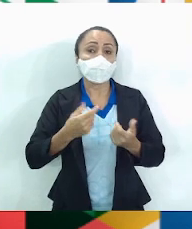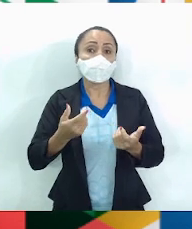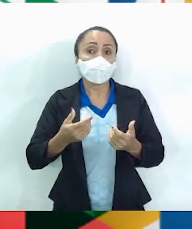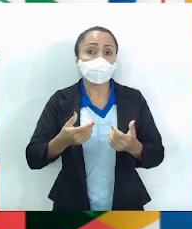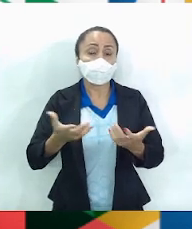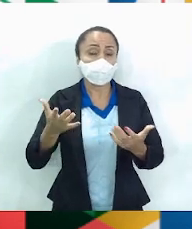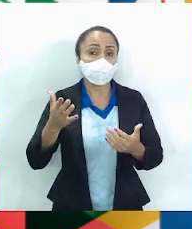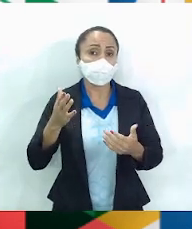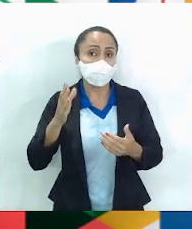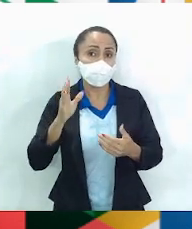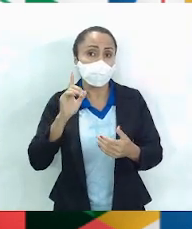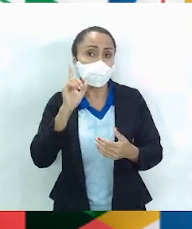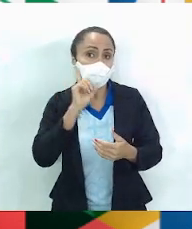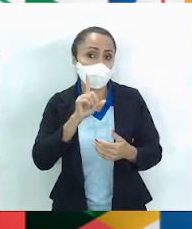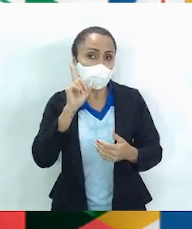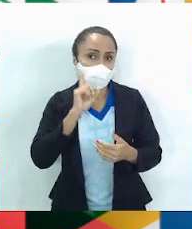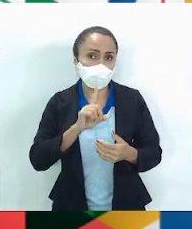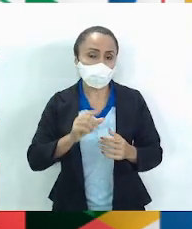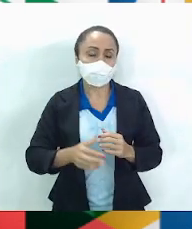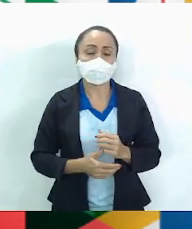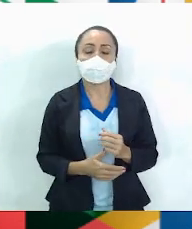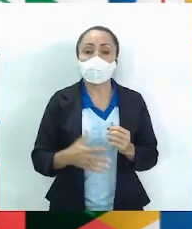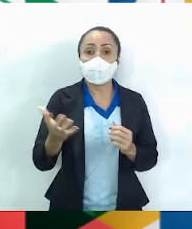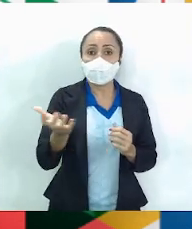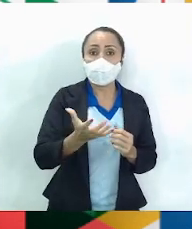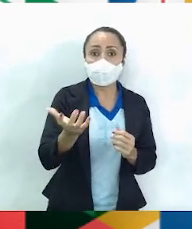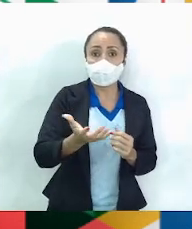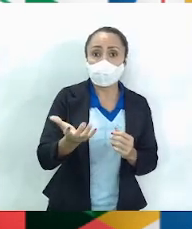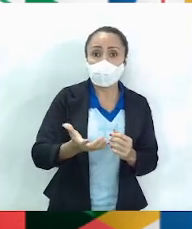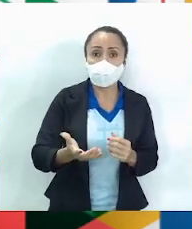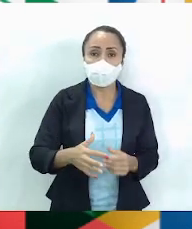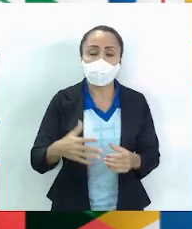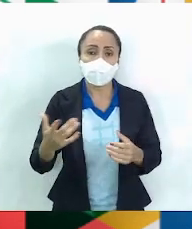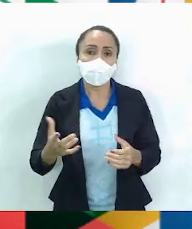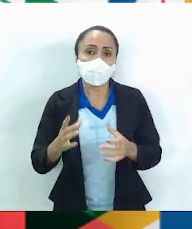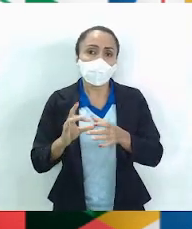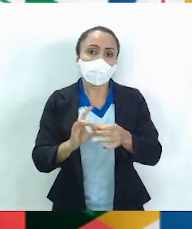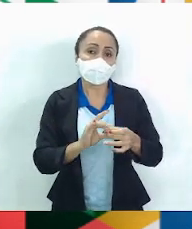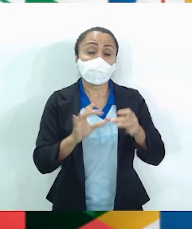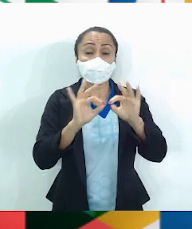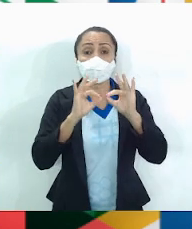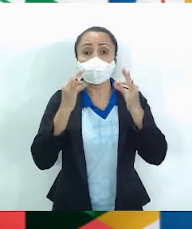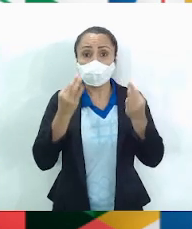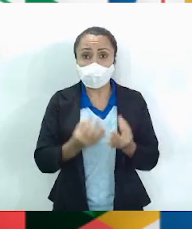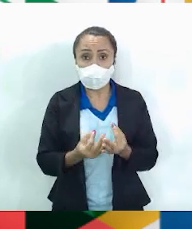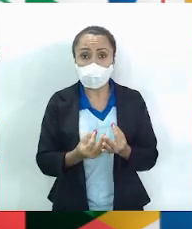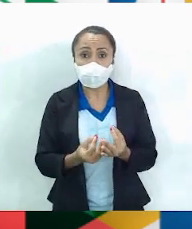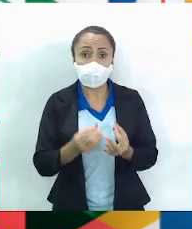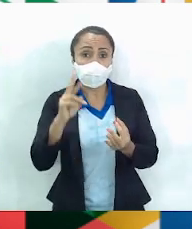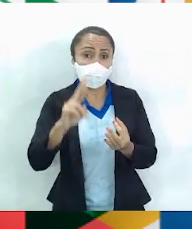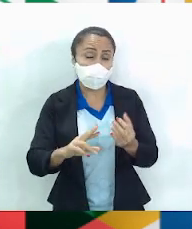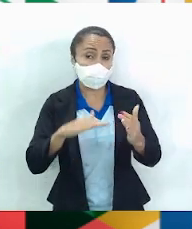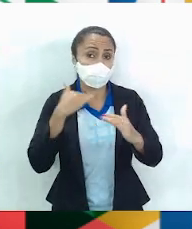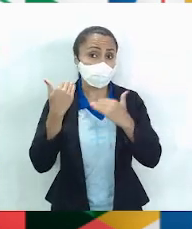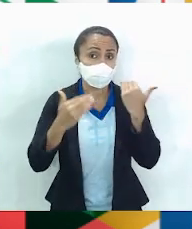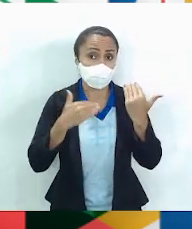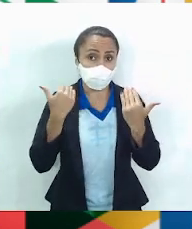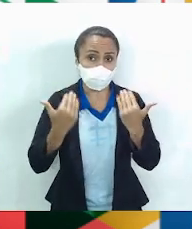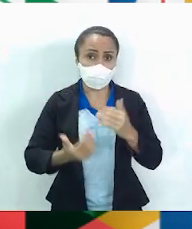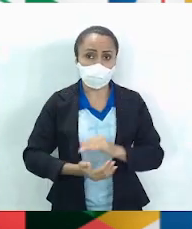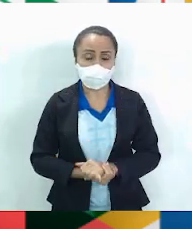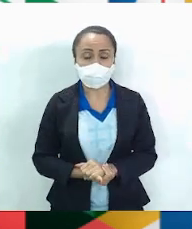americana. B. Mitigaram o patriotismo e os laços familiares em razão das mortes